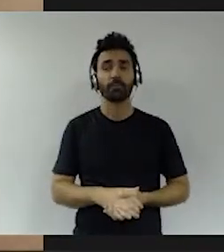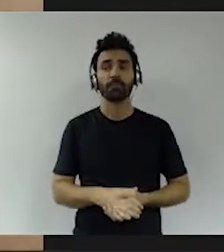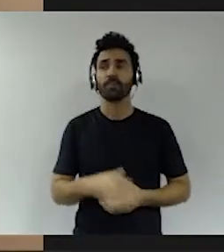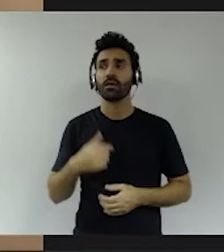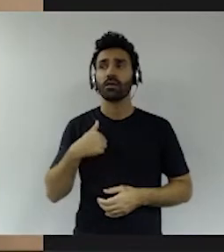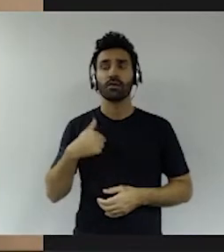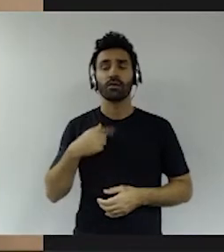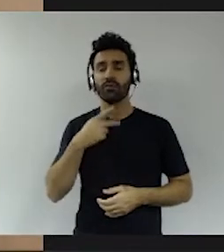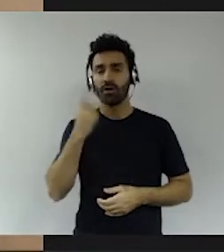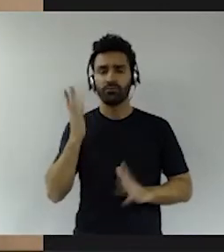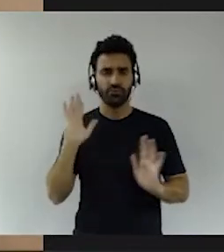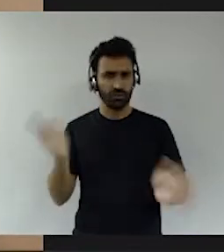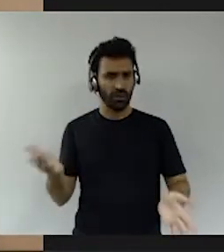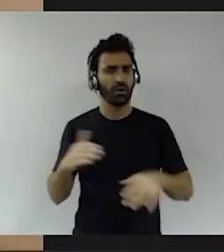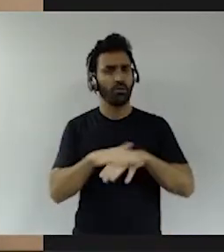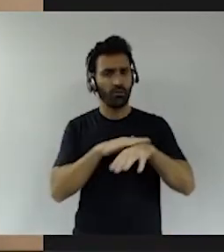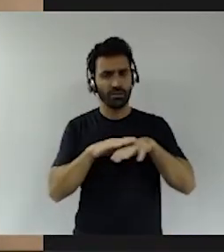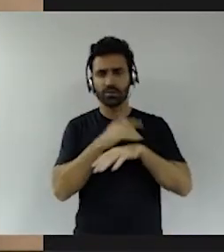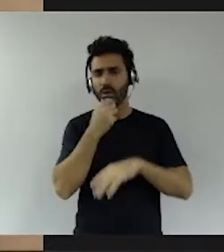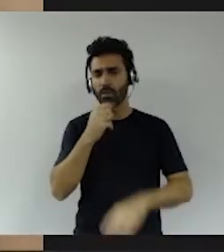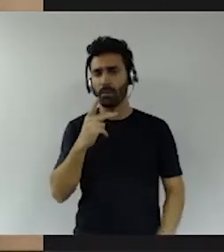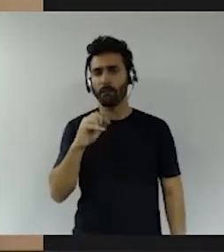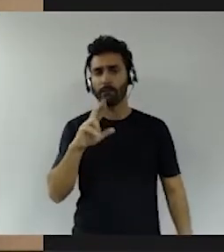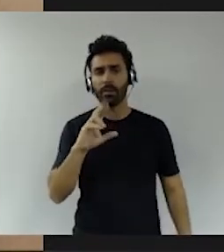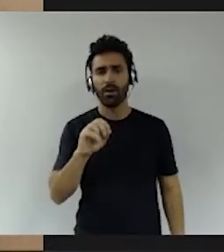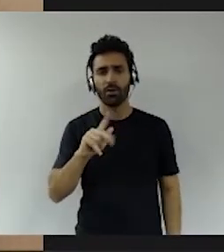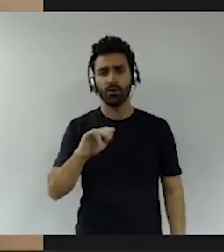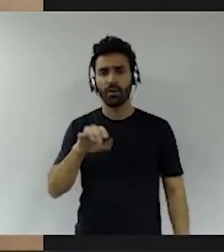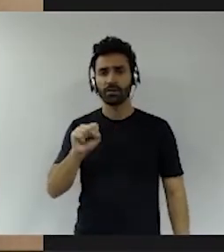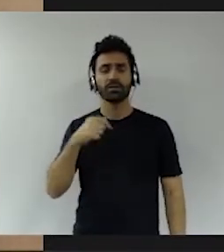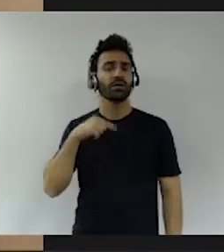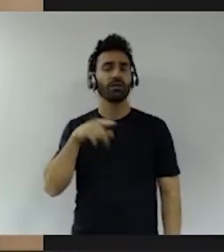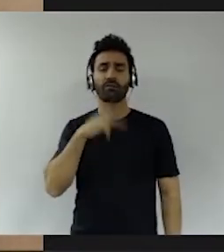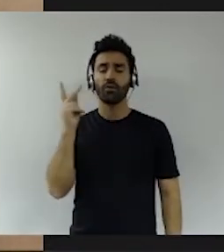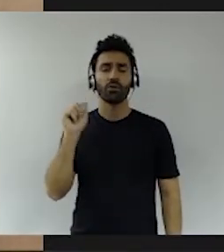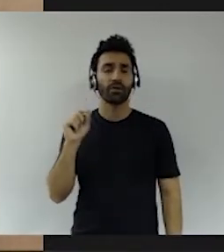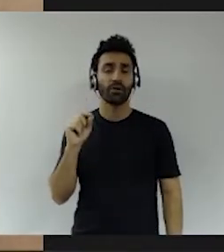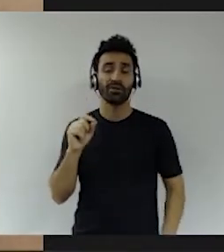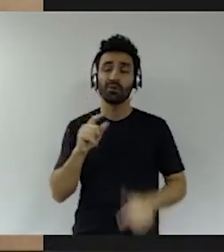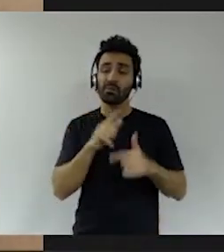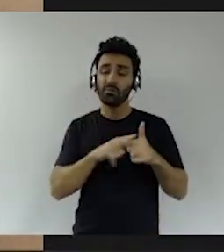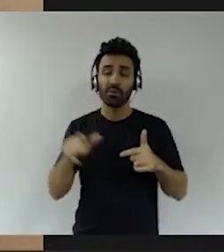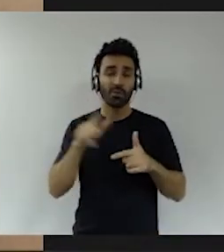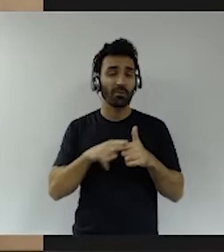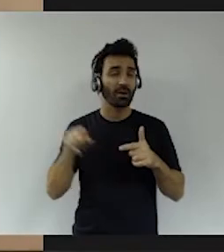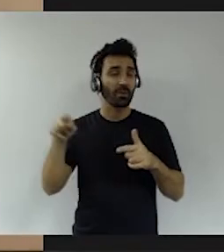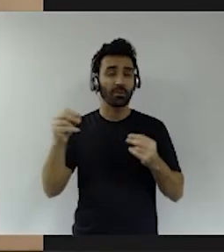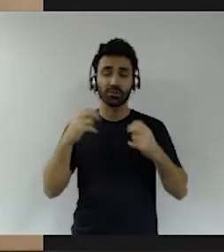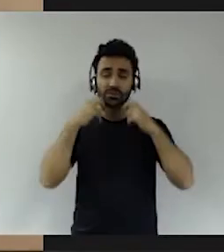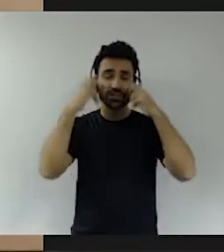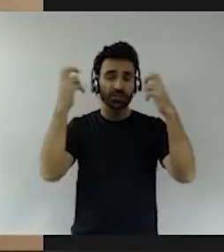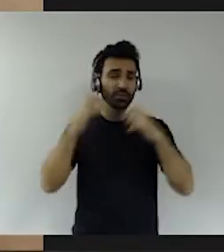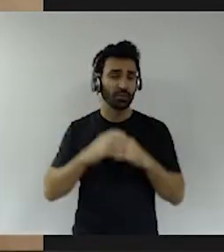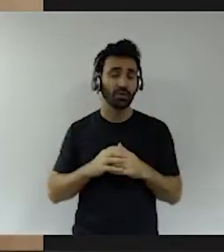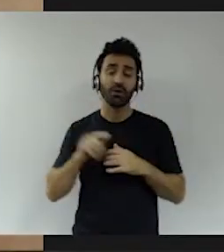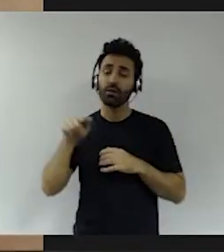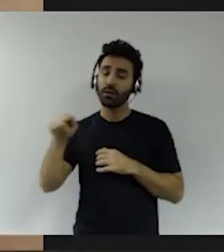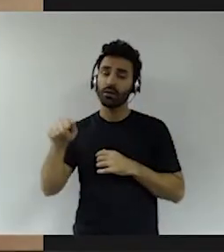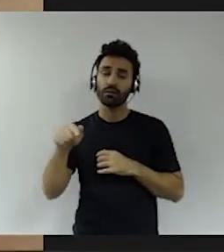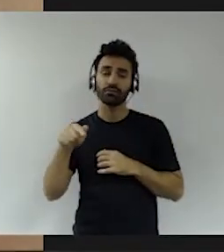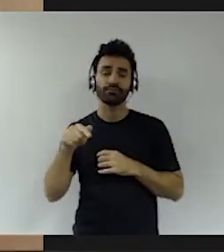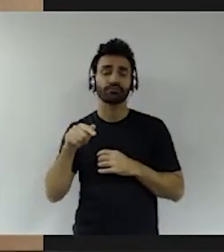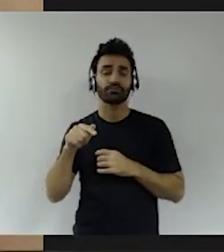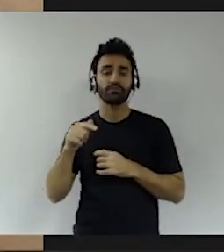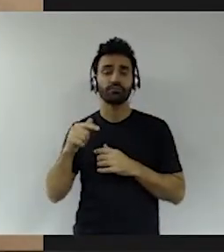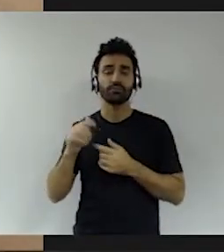sustento, e eu disse isso para o ministro Paulo Guedes, e ele, depois de muito tempo, entrou nessa linha. O problema é que ele veio com muita timidez. Ele apresentou